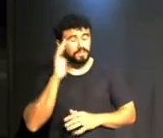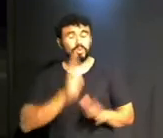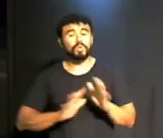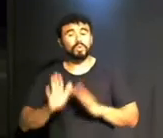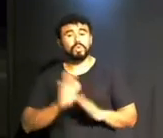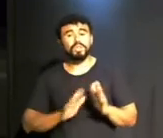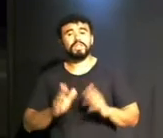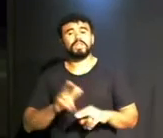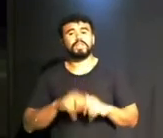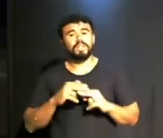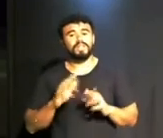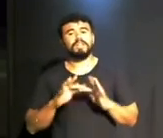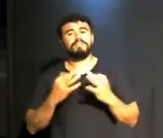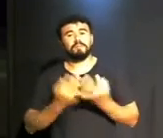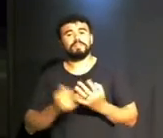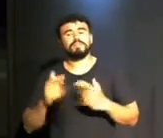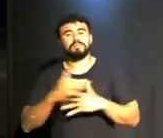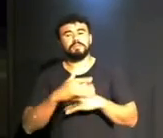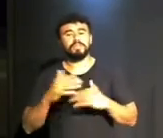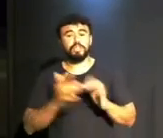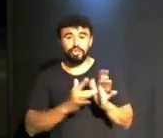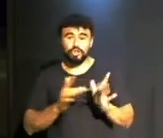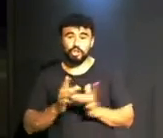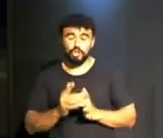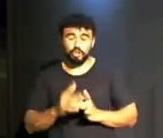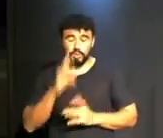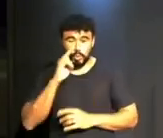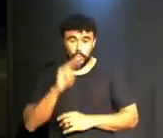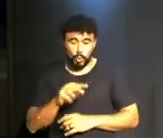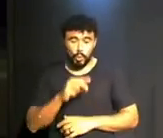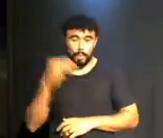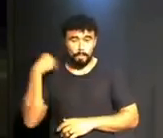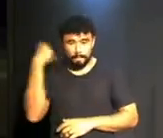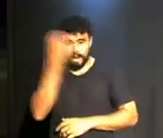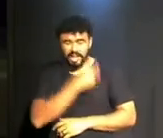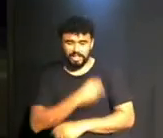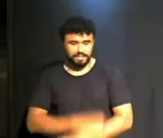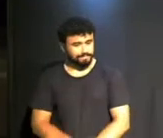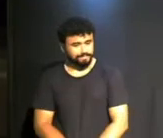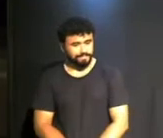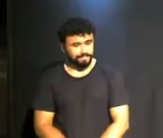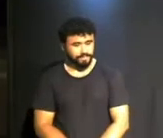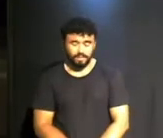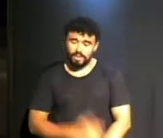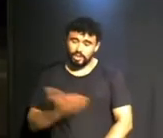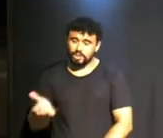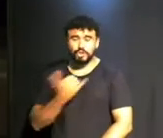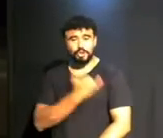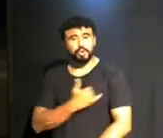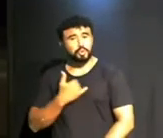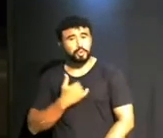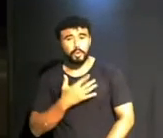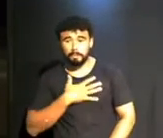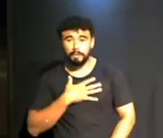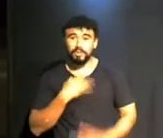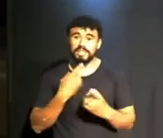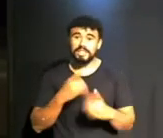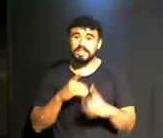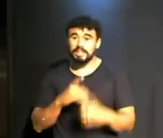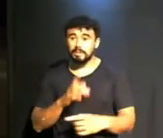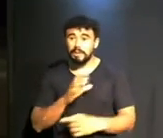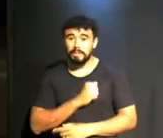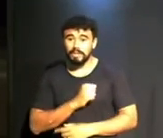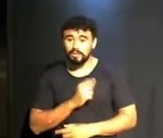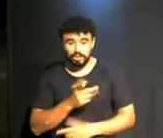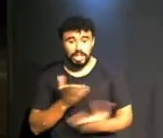cuidado vem através da família espiritual veja Jesus quando olhou para Maria vixe Maria tá aí o João João meu discípulo Amado